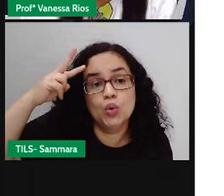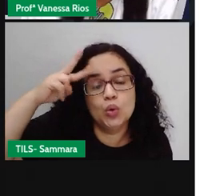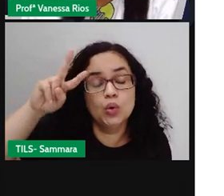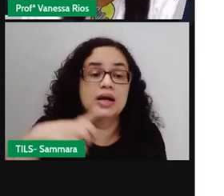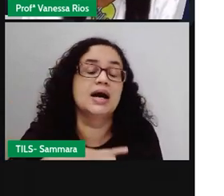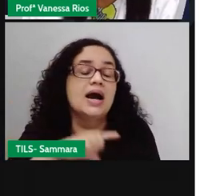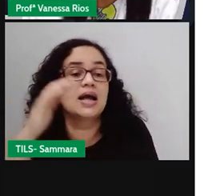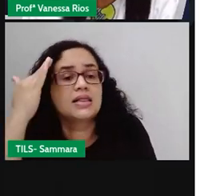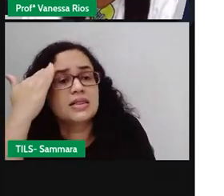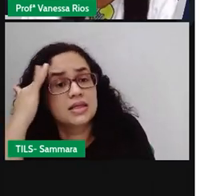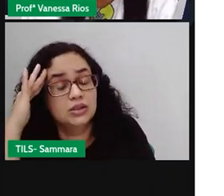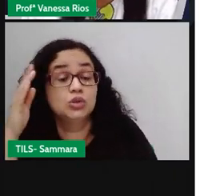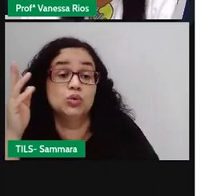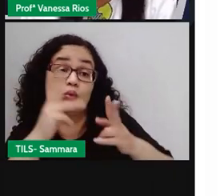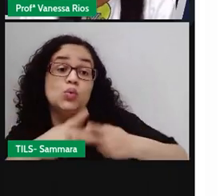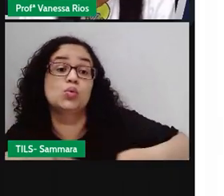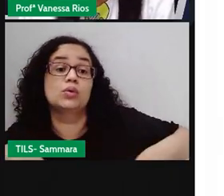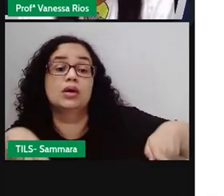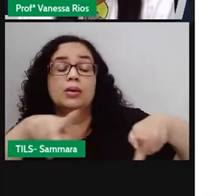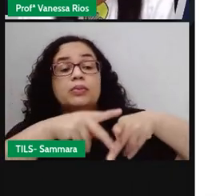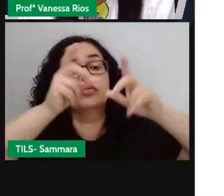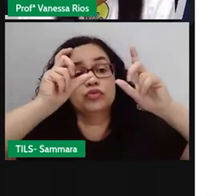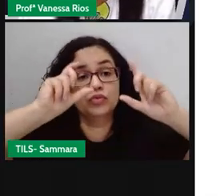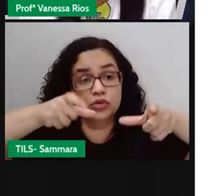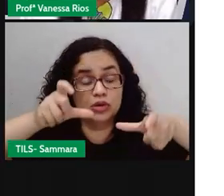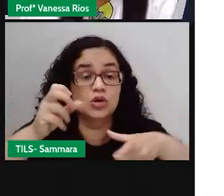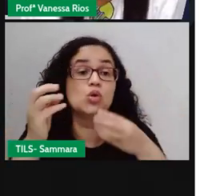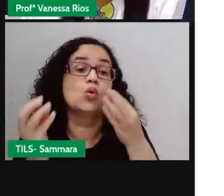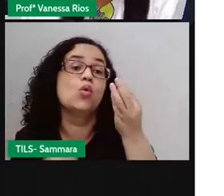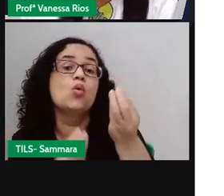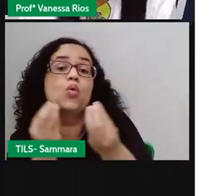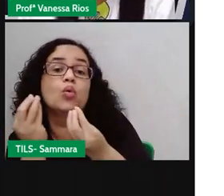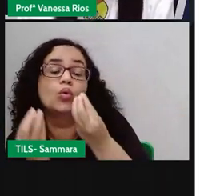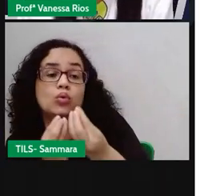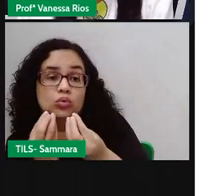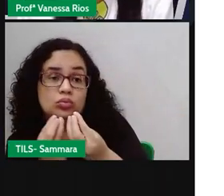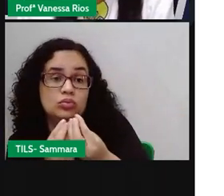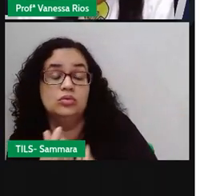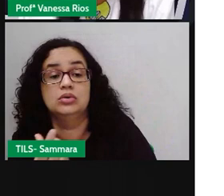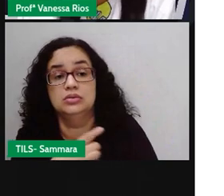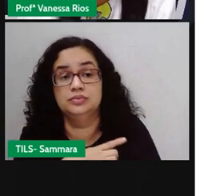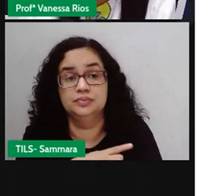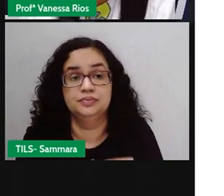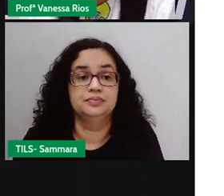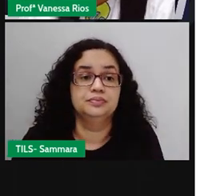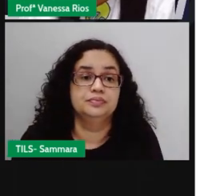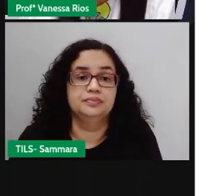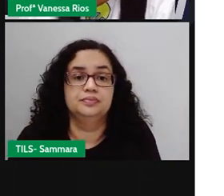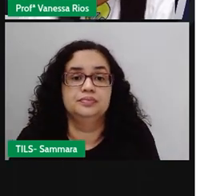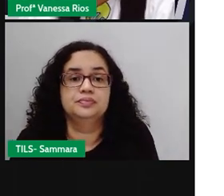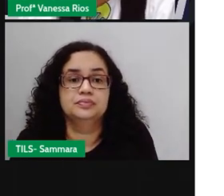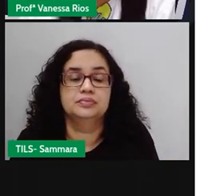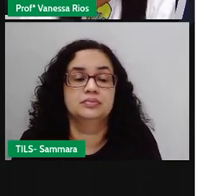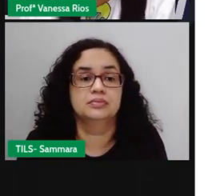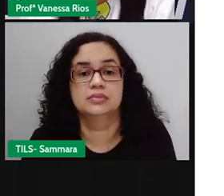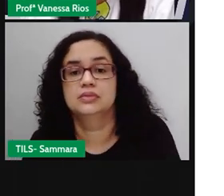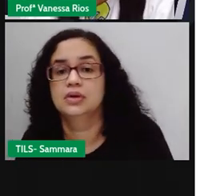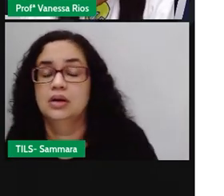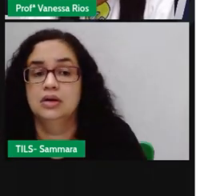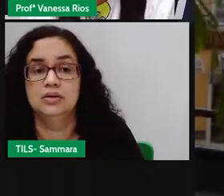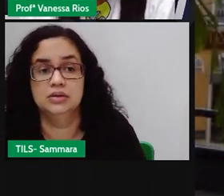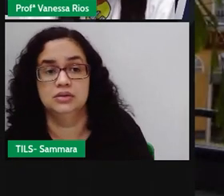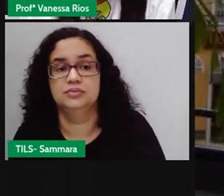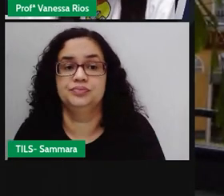gente entender quem é o povo desse lugar, como ele se comportou e como ele se comporta. Então, eu trouxe